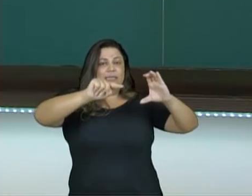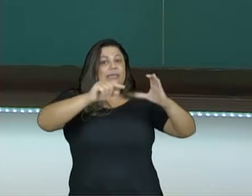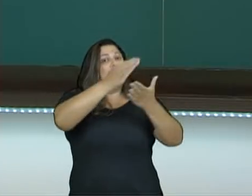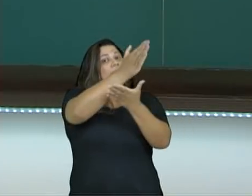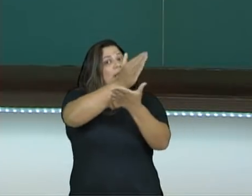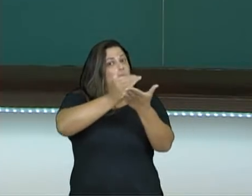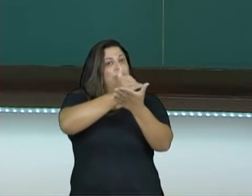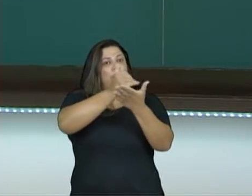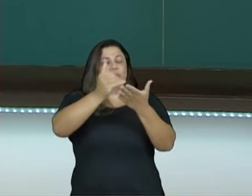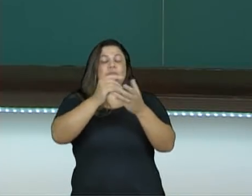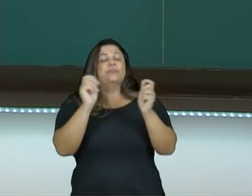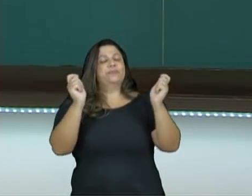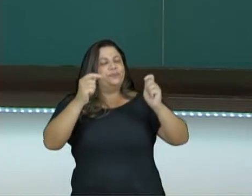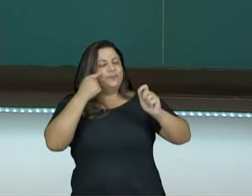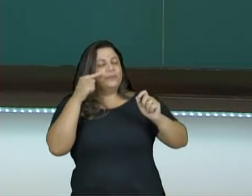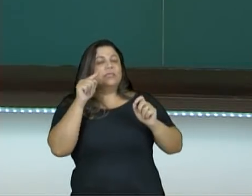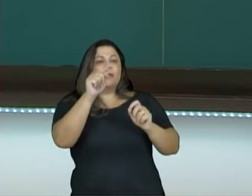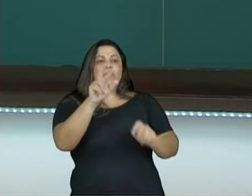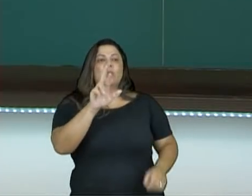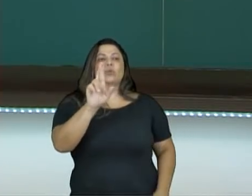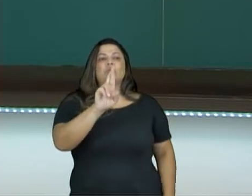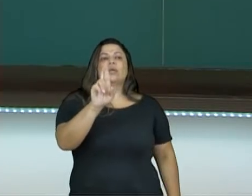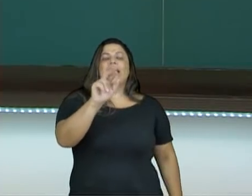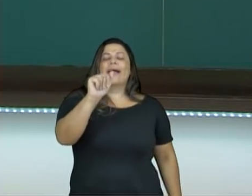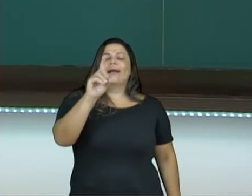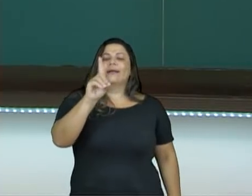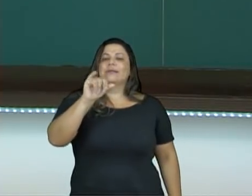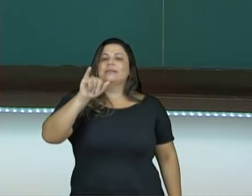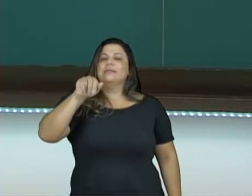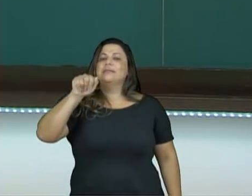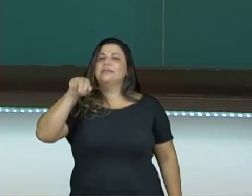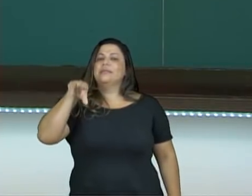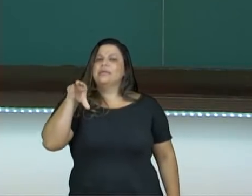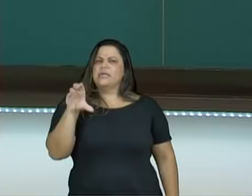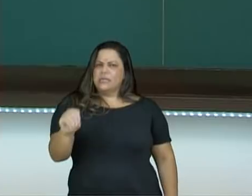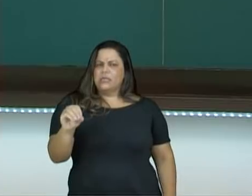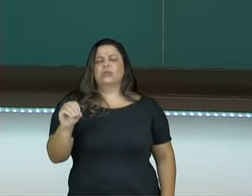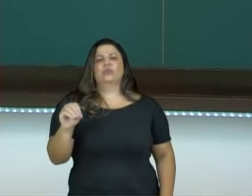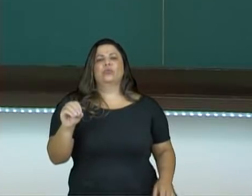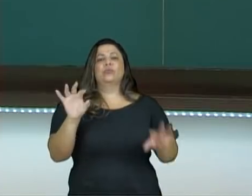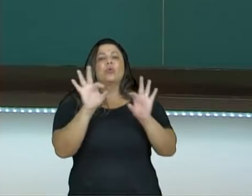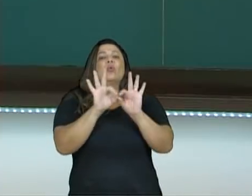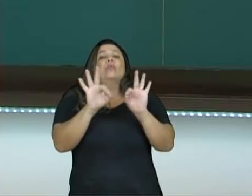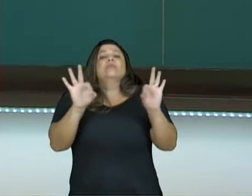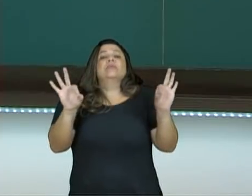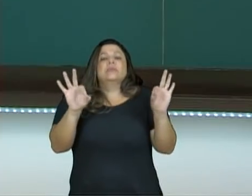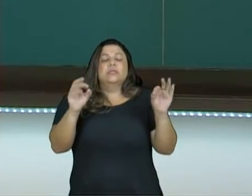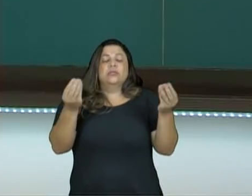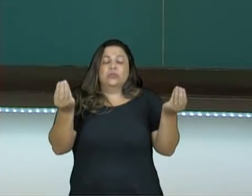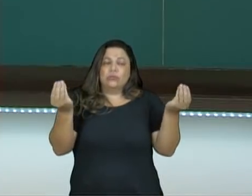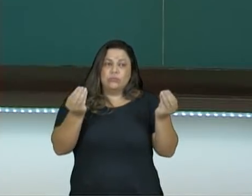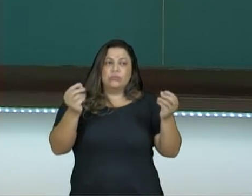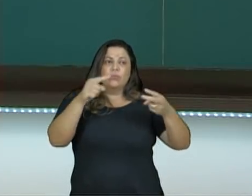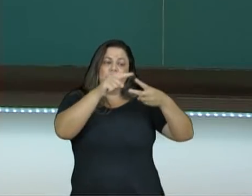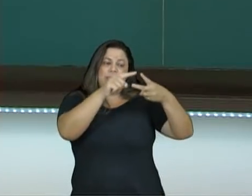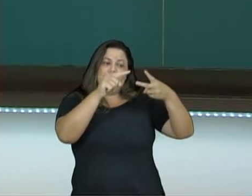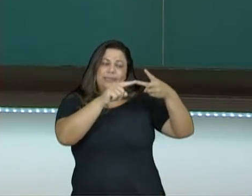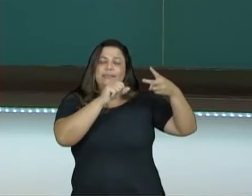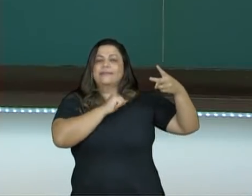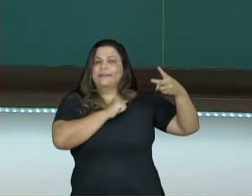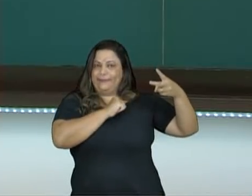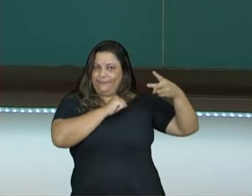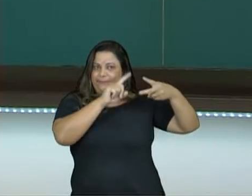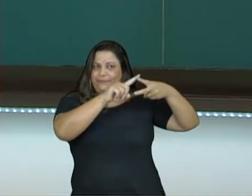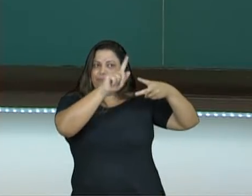em radianos. Então, quando você for olhar a medida de um ângulo, ela pode aparecer tanto em graus como em